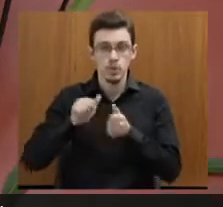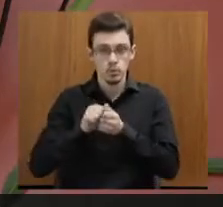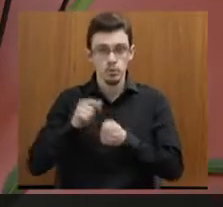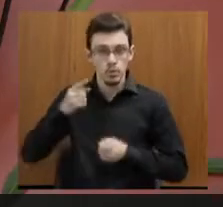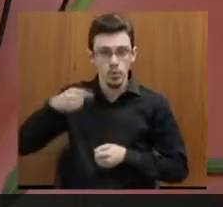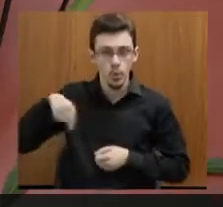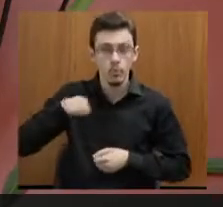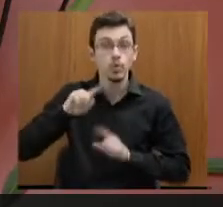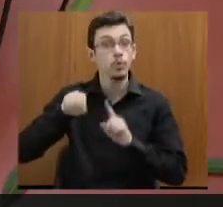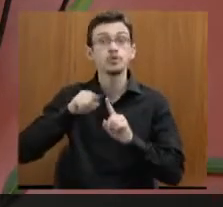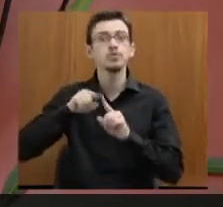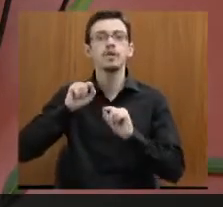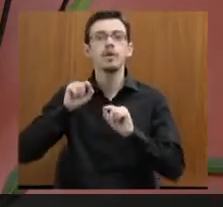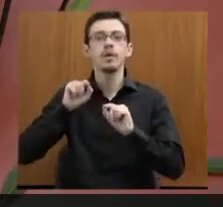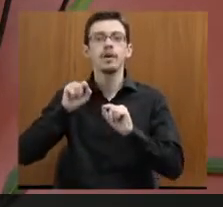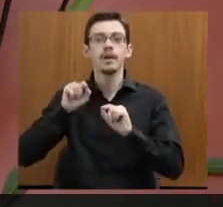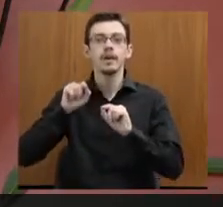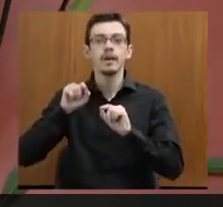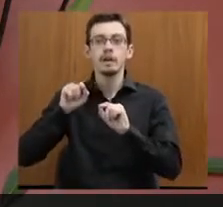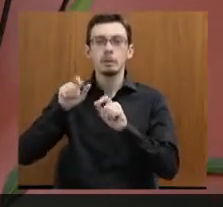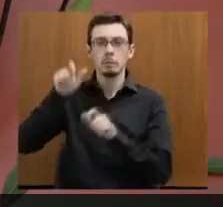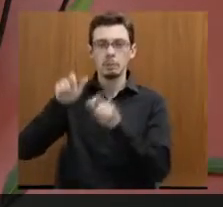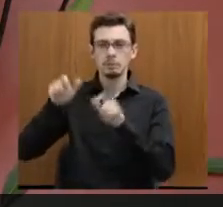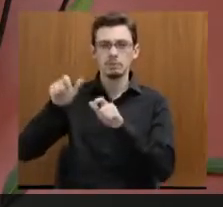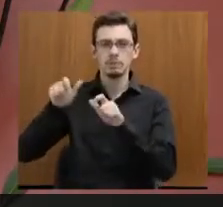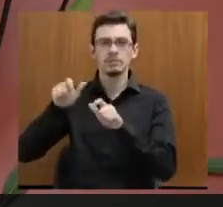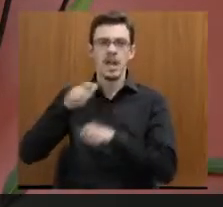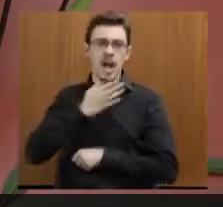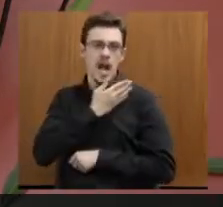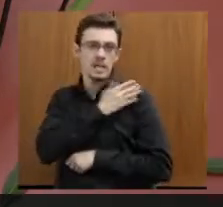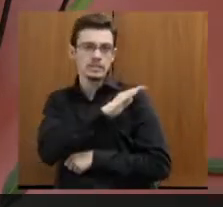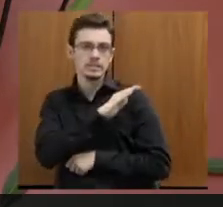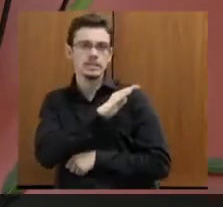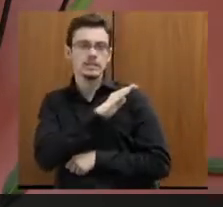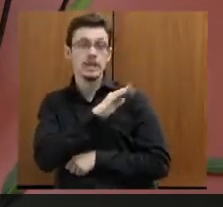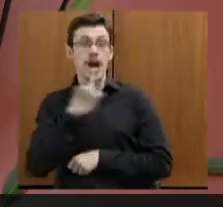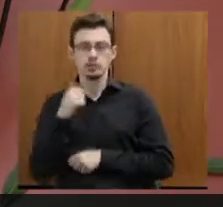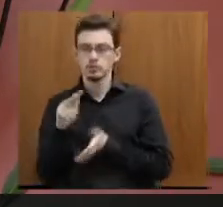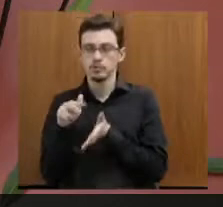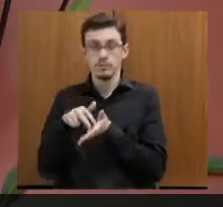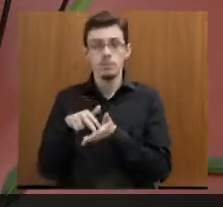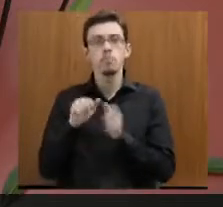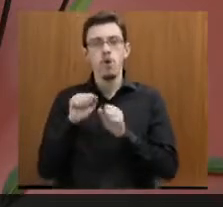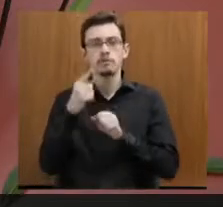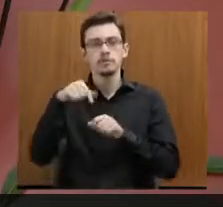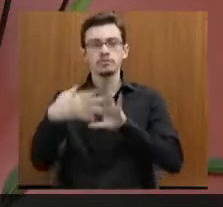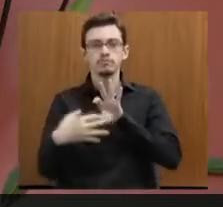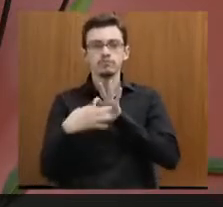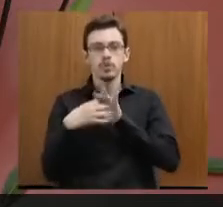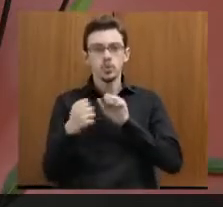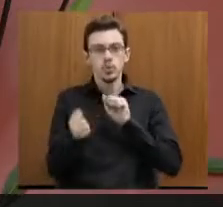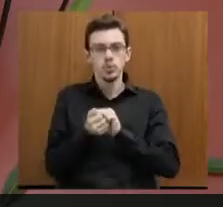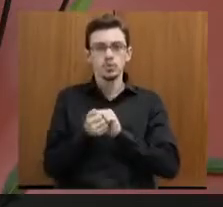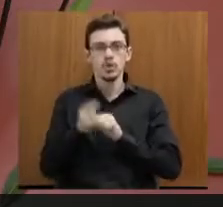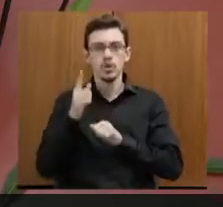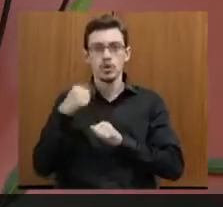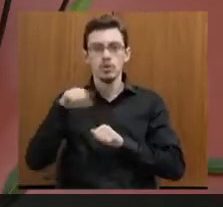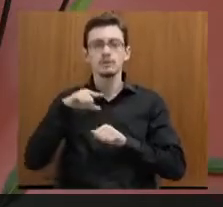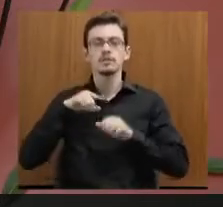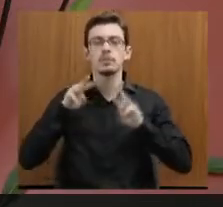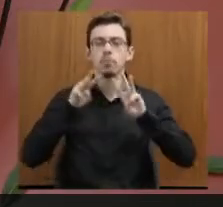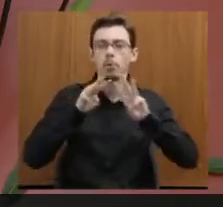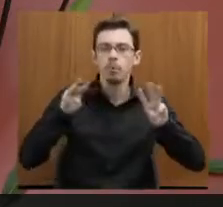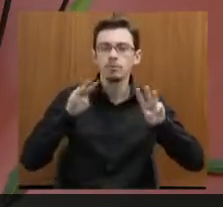desfazer e enfrentar um feitiço racista Então pode colar no magia nós estamos presentes em todas as plataformas